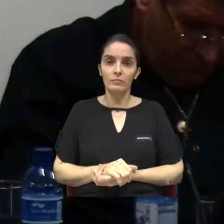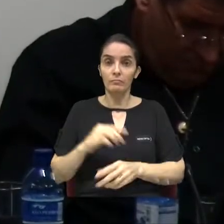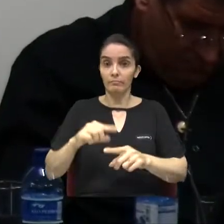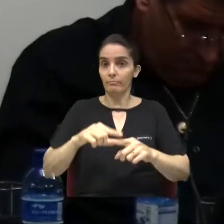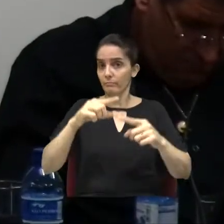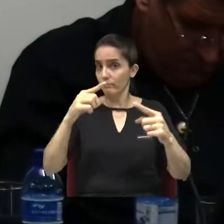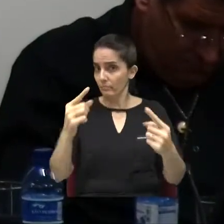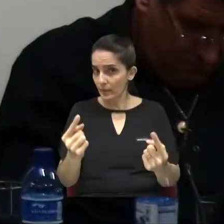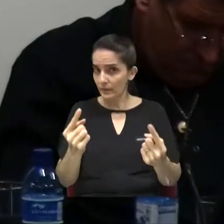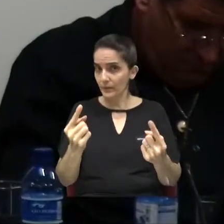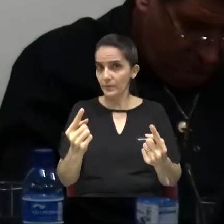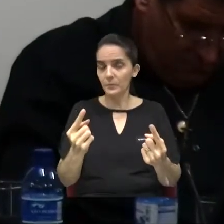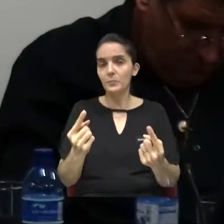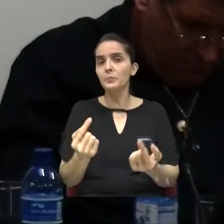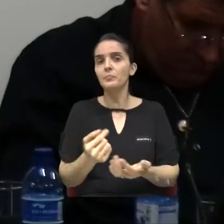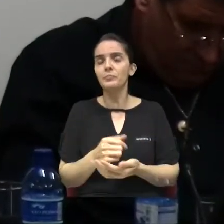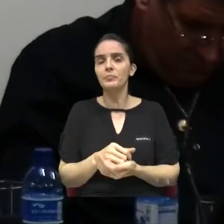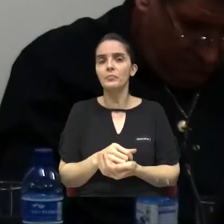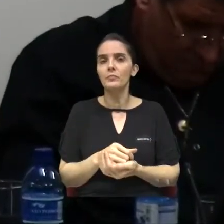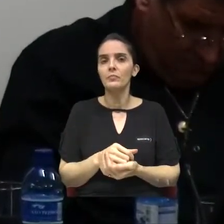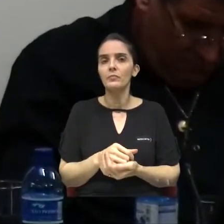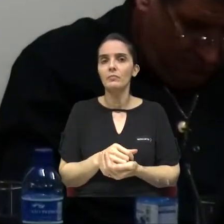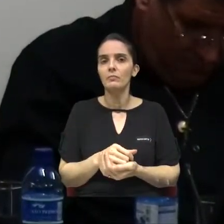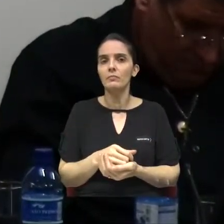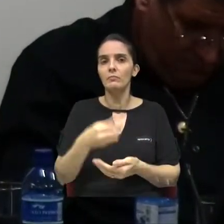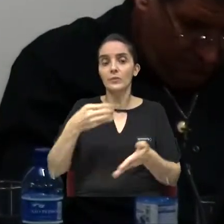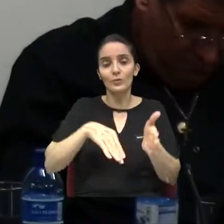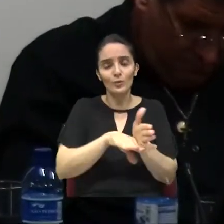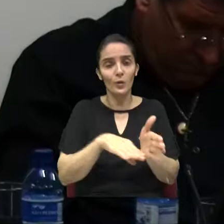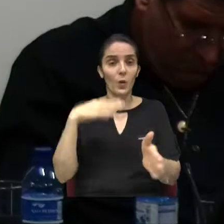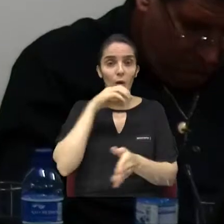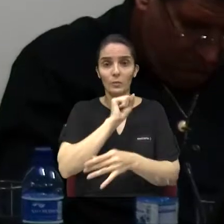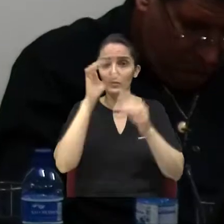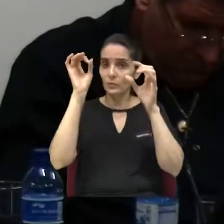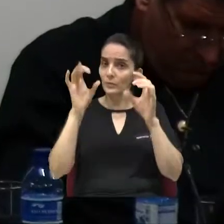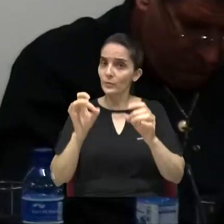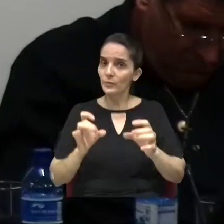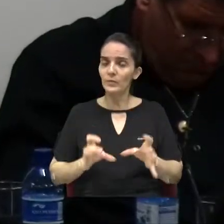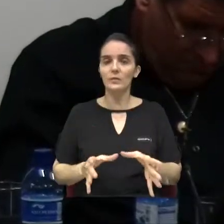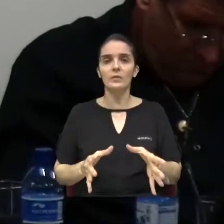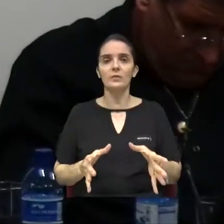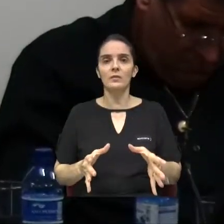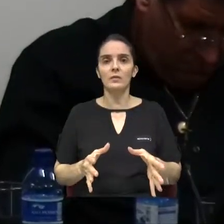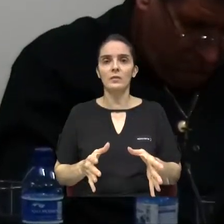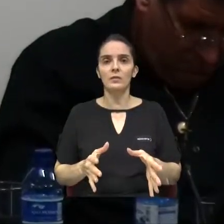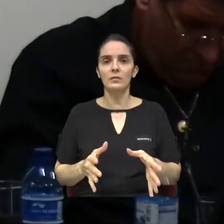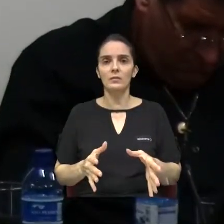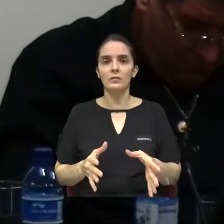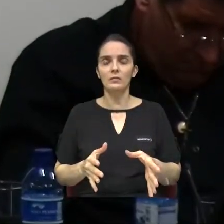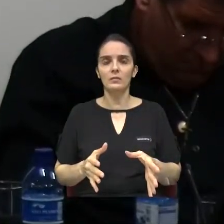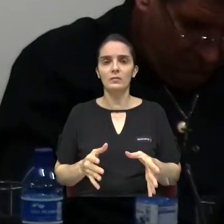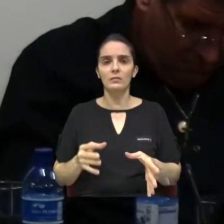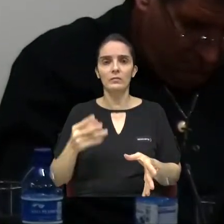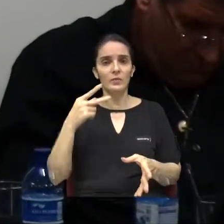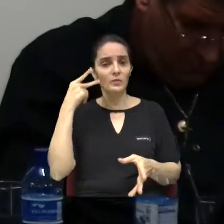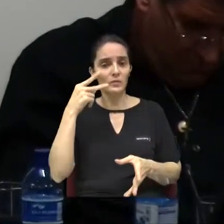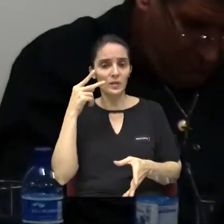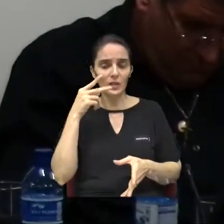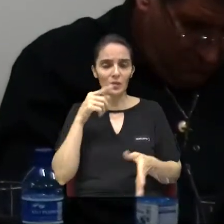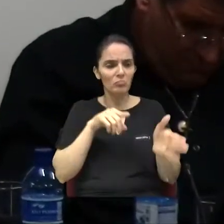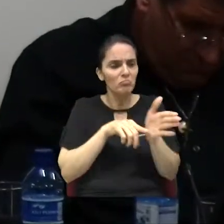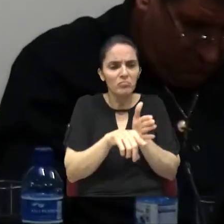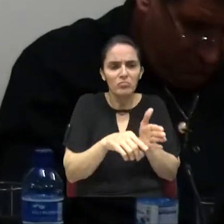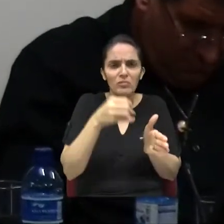Porém, através da urgência especial, deu a condição para que o vereador questionasse a lei